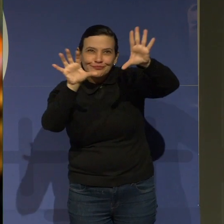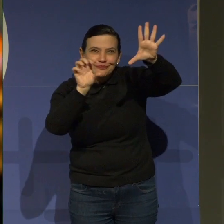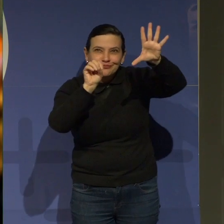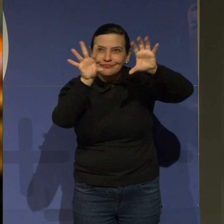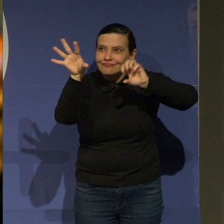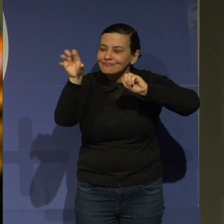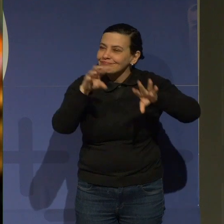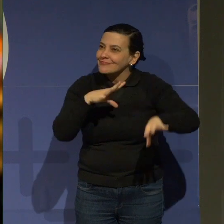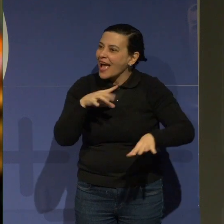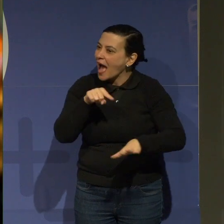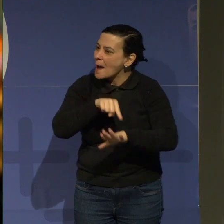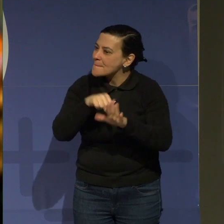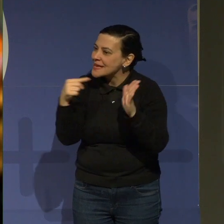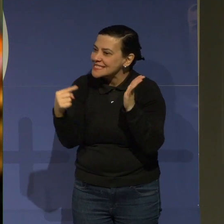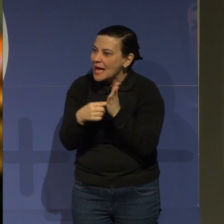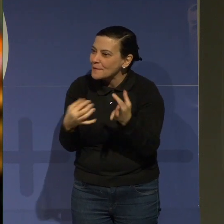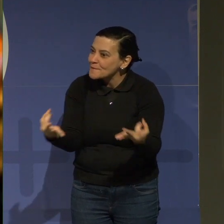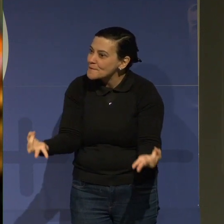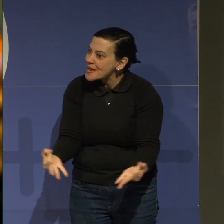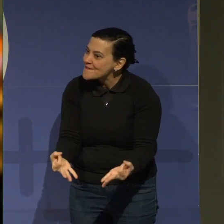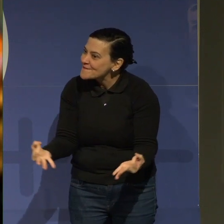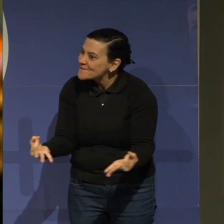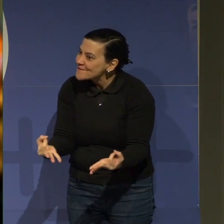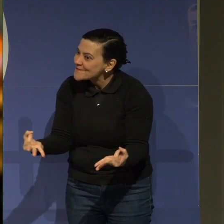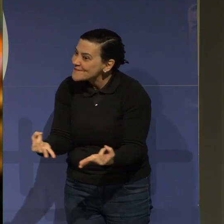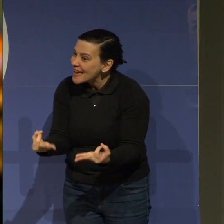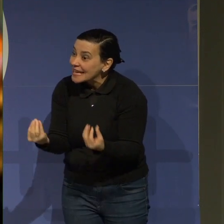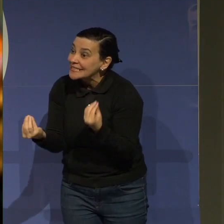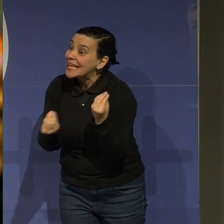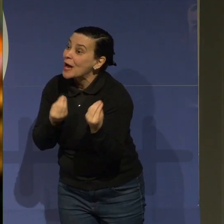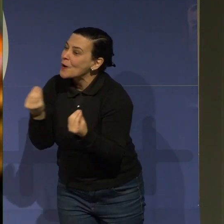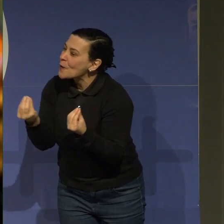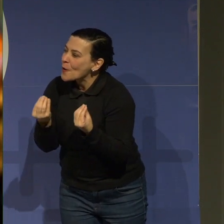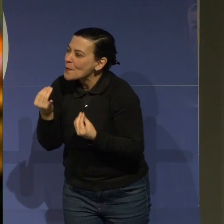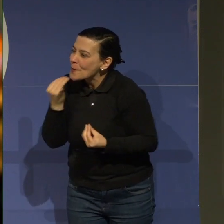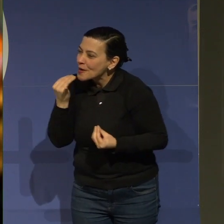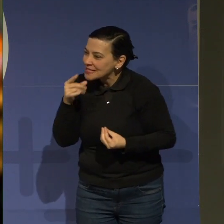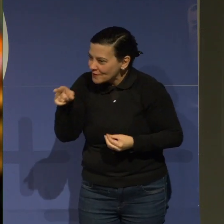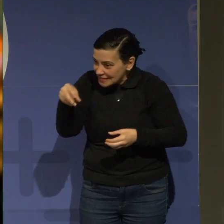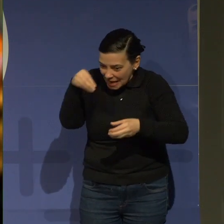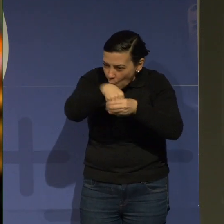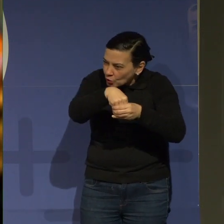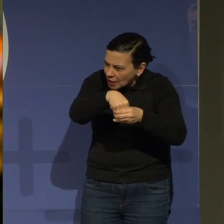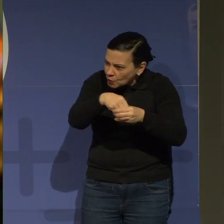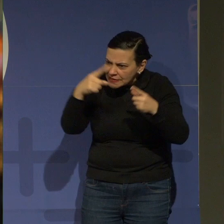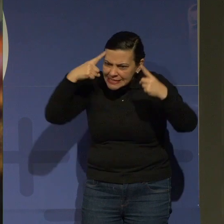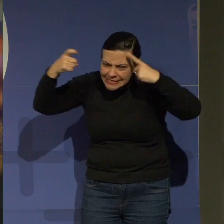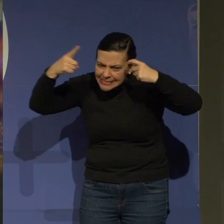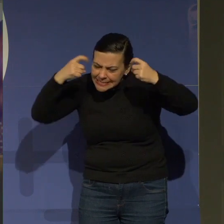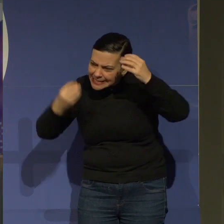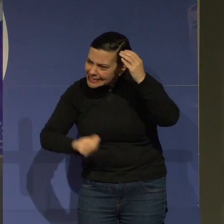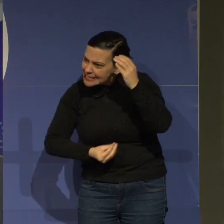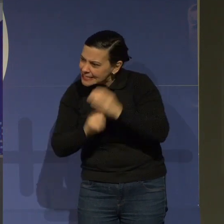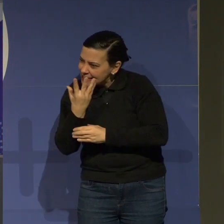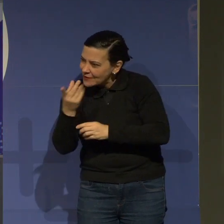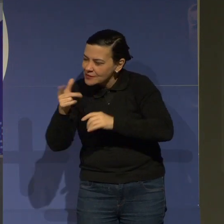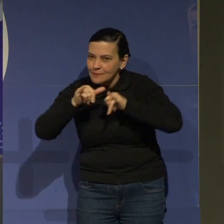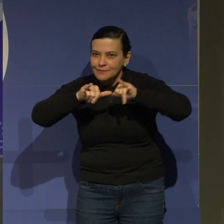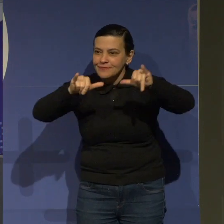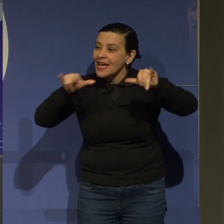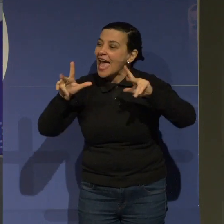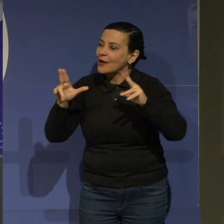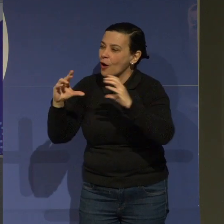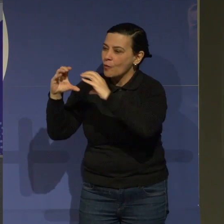metáfora perfeita de como a gente, como criador de conteúdo, tem que agir como fura-bolhas.